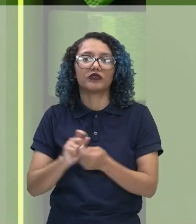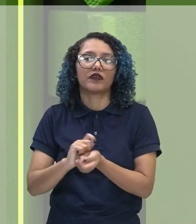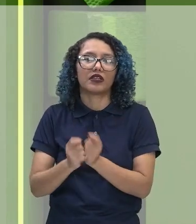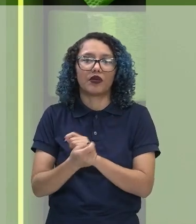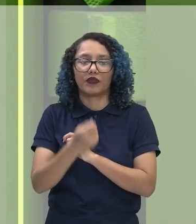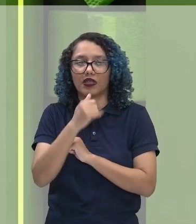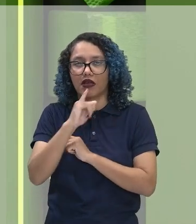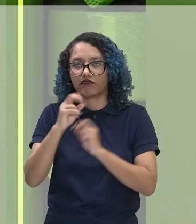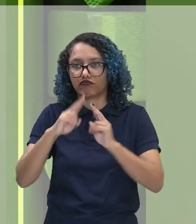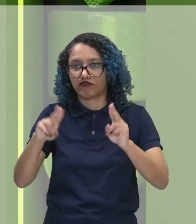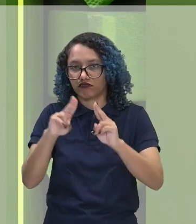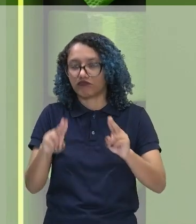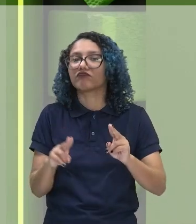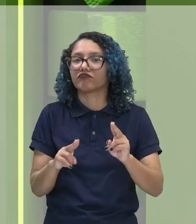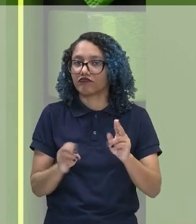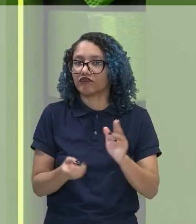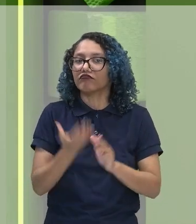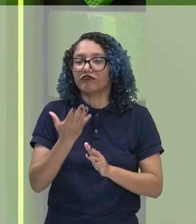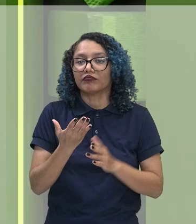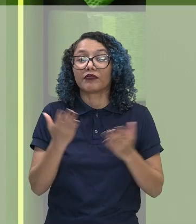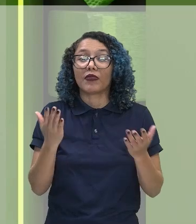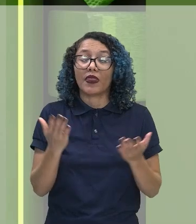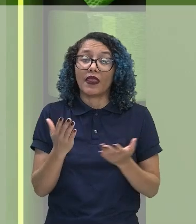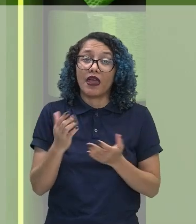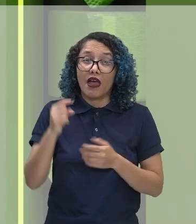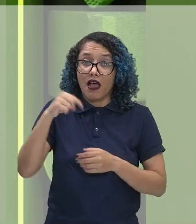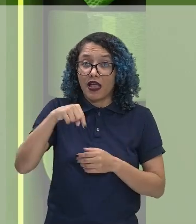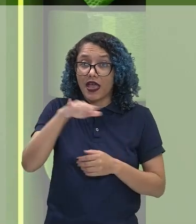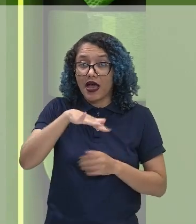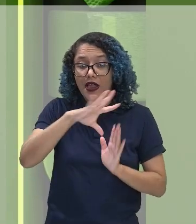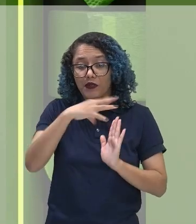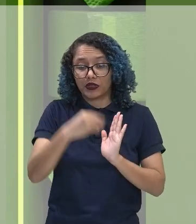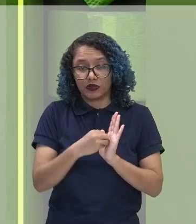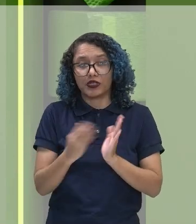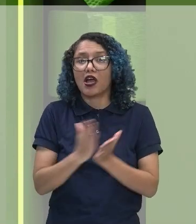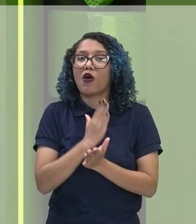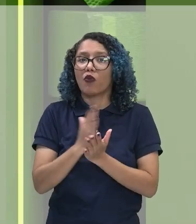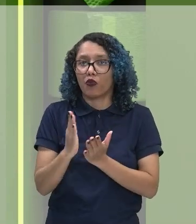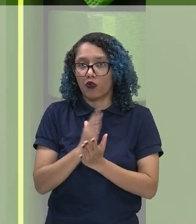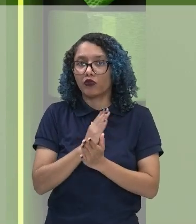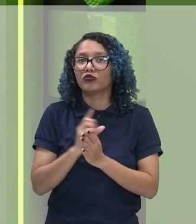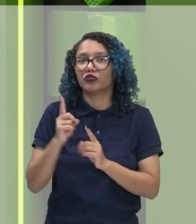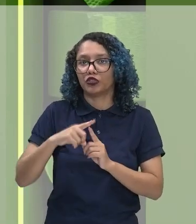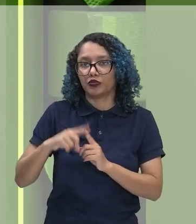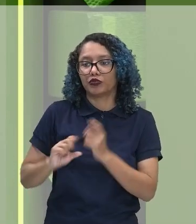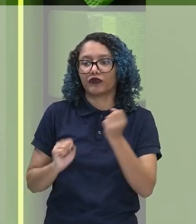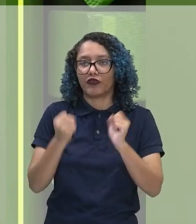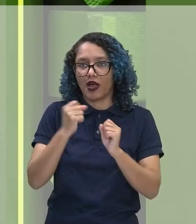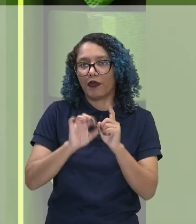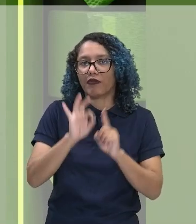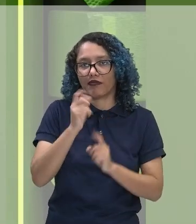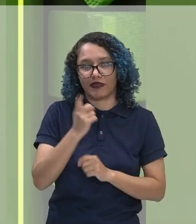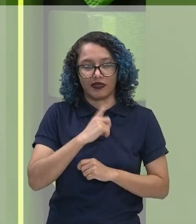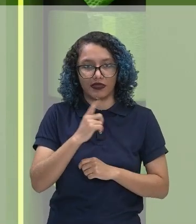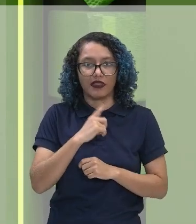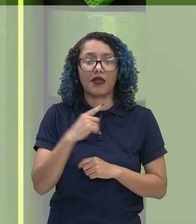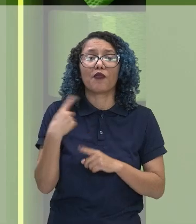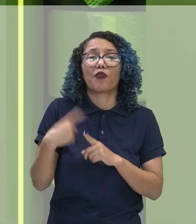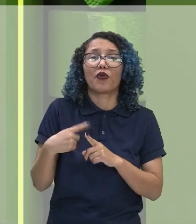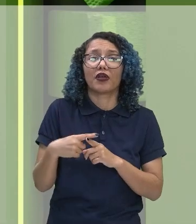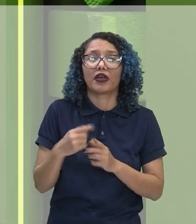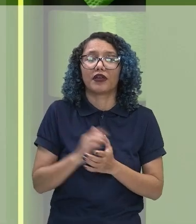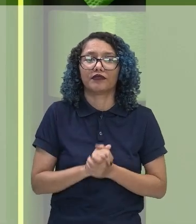região amazônica, a gente observa algumas termoelétricas, né, elas são bem importantes, porque muitas vezes a eletricidade gerada